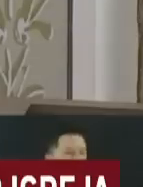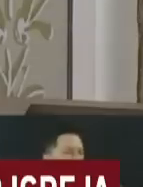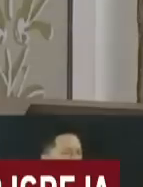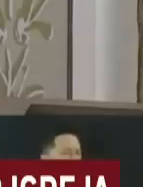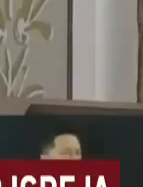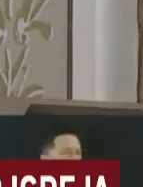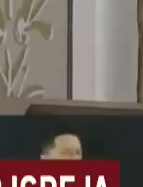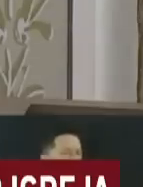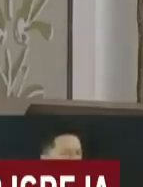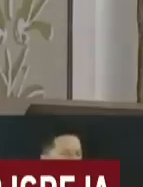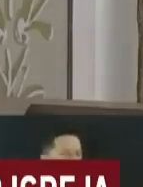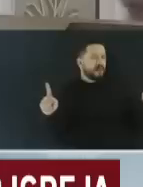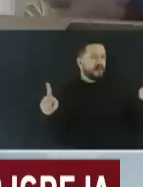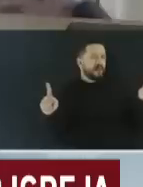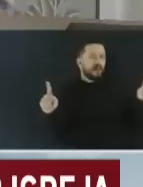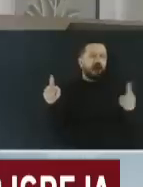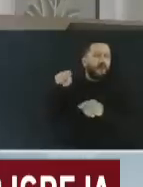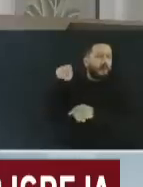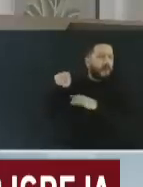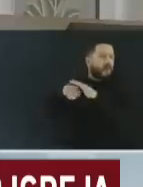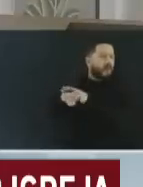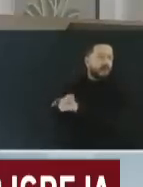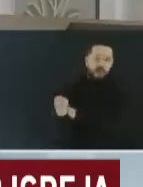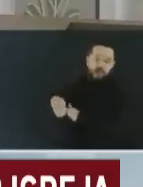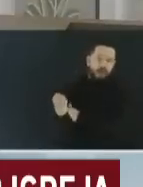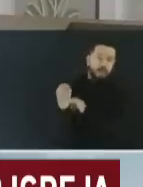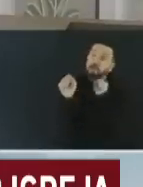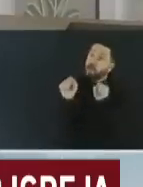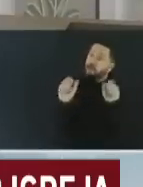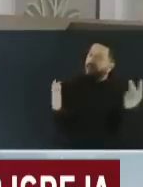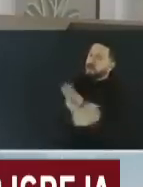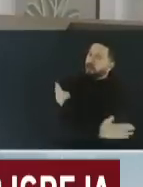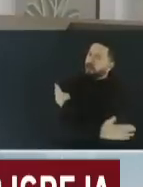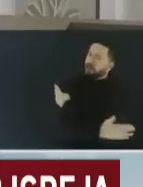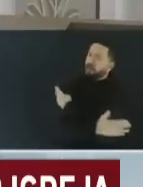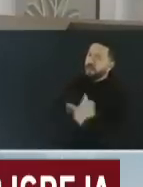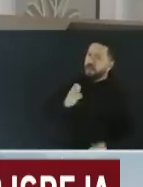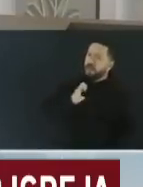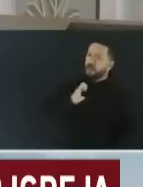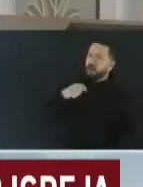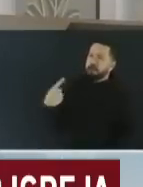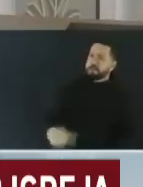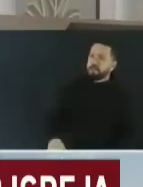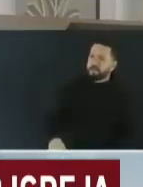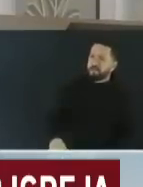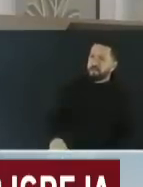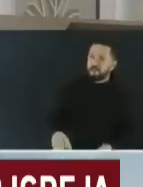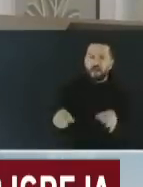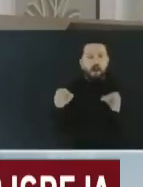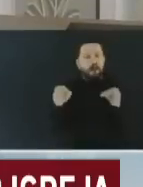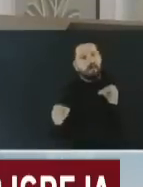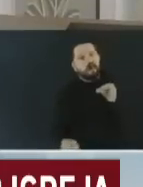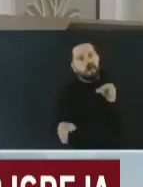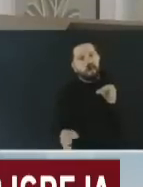relação à postura do vereador. Para relembrar o caso, isso tudo aconteceu em fevereiro desse ano, aqui no Centro Histórico de Curitiba. O vereador